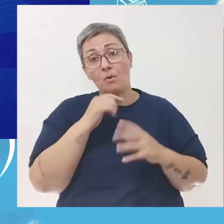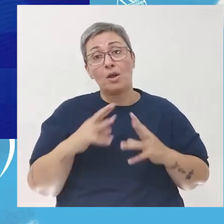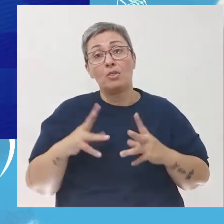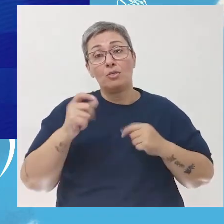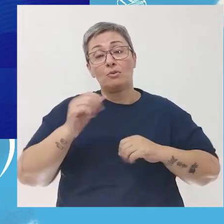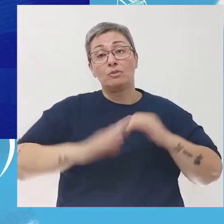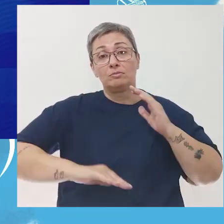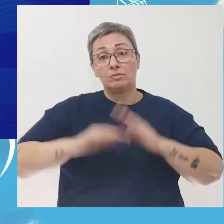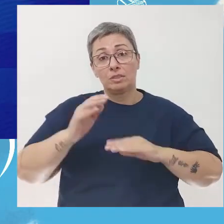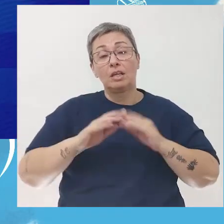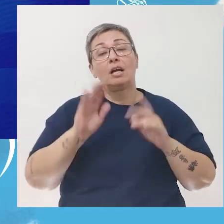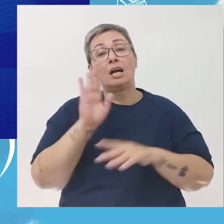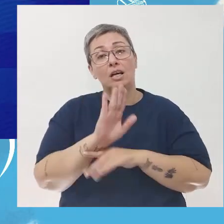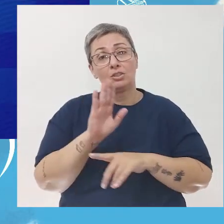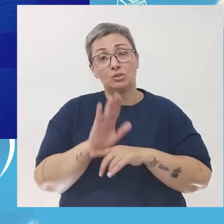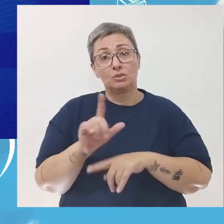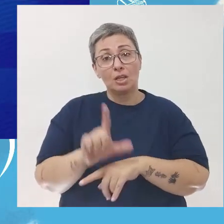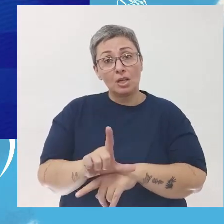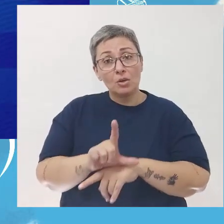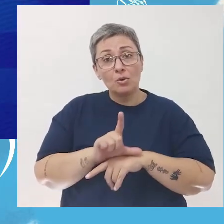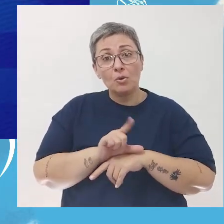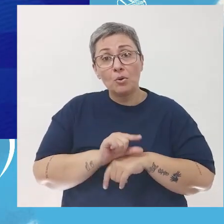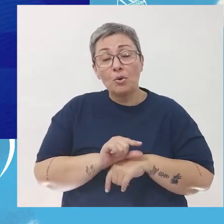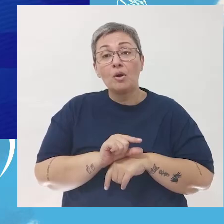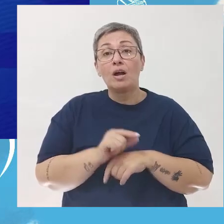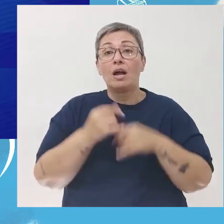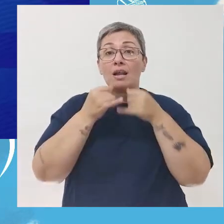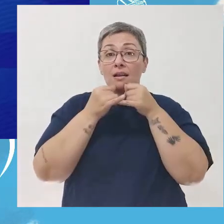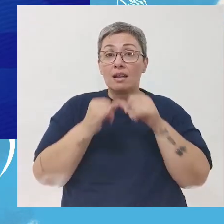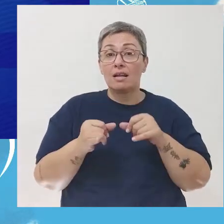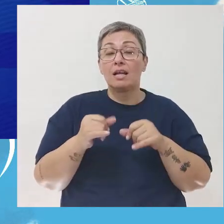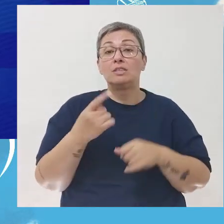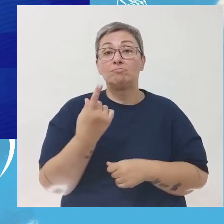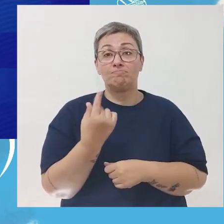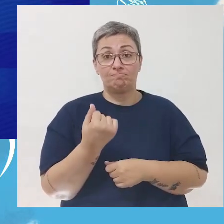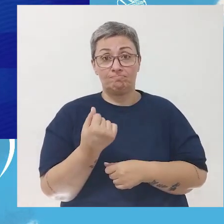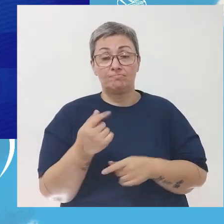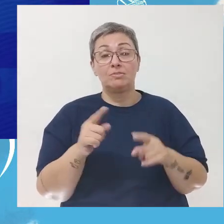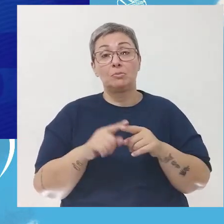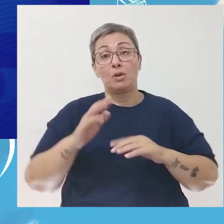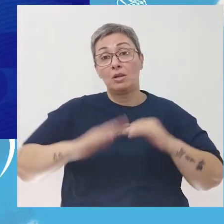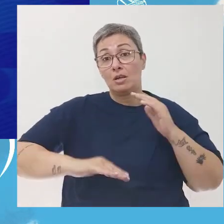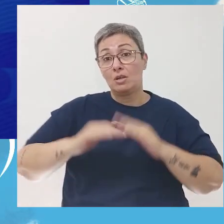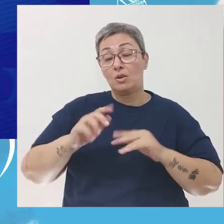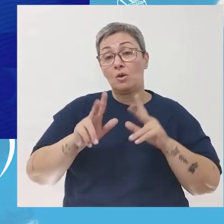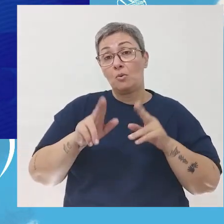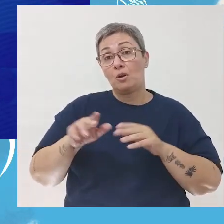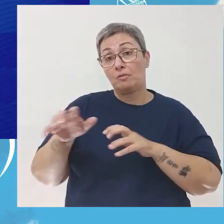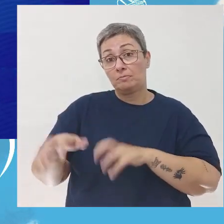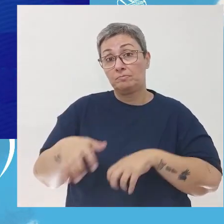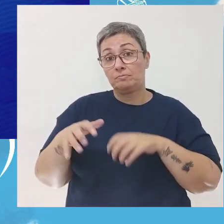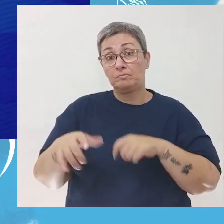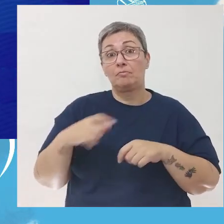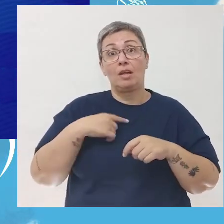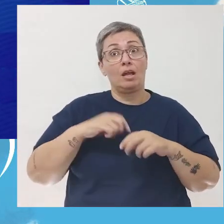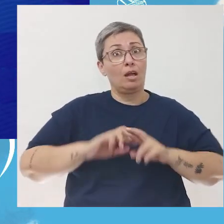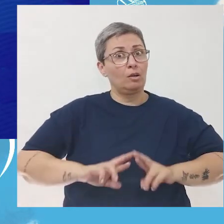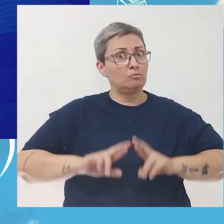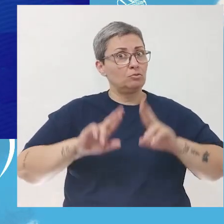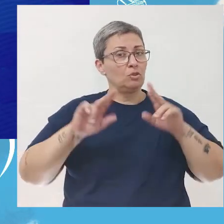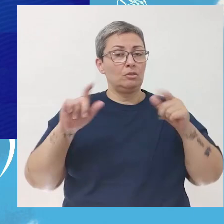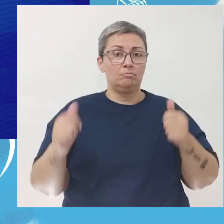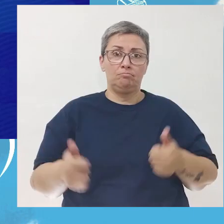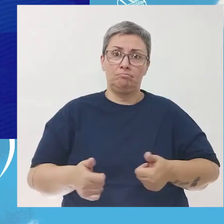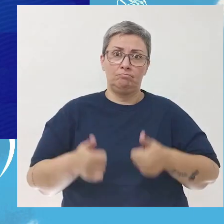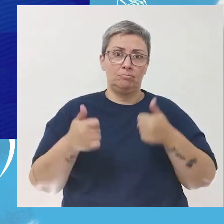as atividades também ajuda a reduzir o custo da energia elétrica. Em certas atividades, como na agricultura, isso faz uma